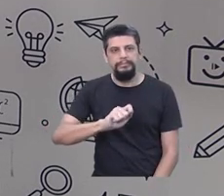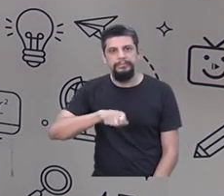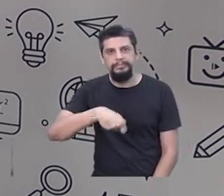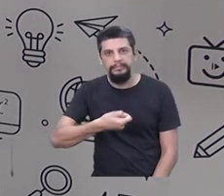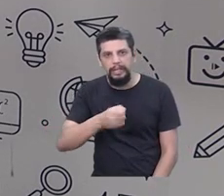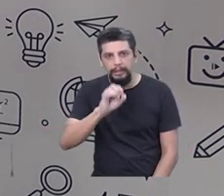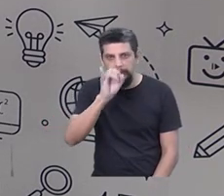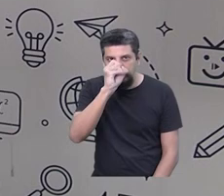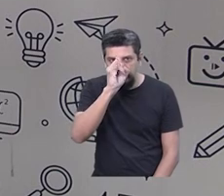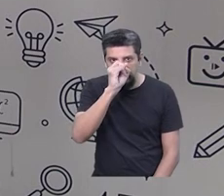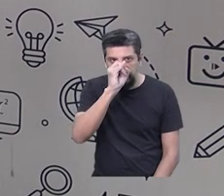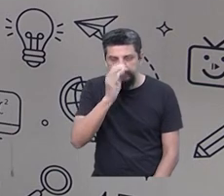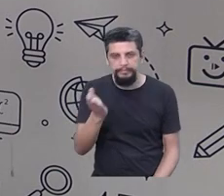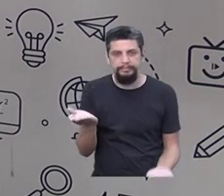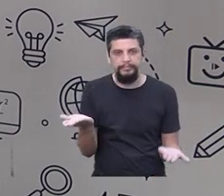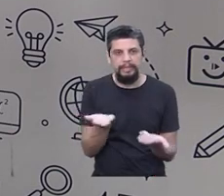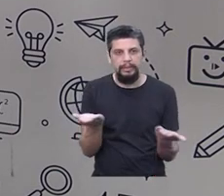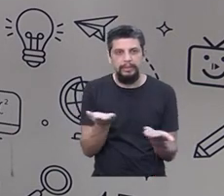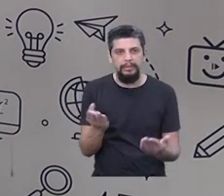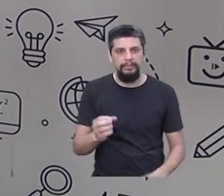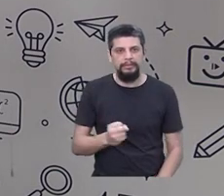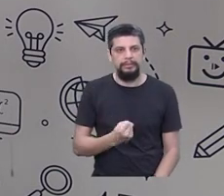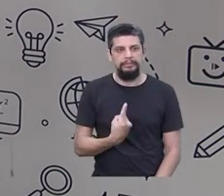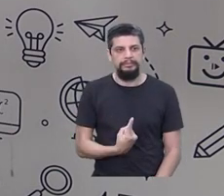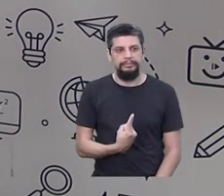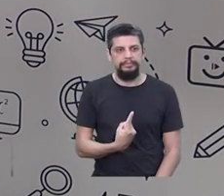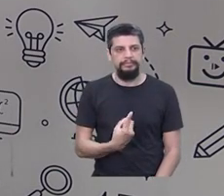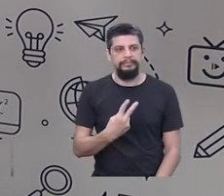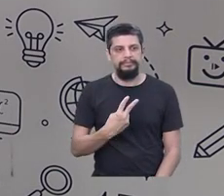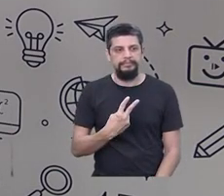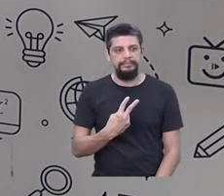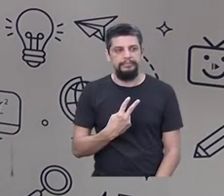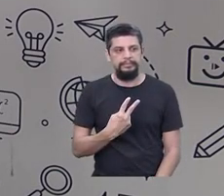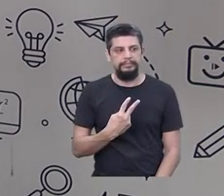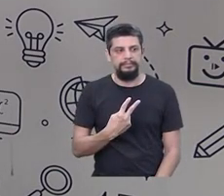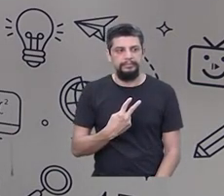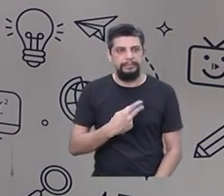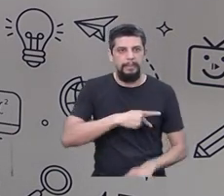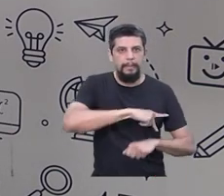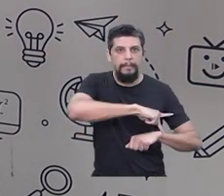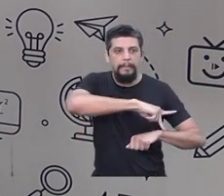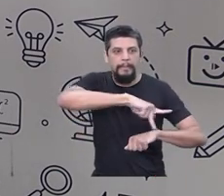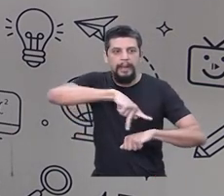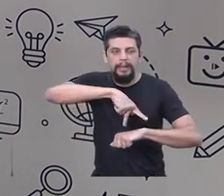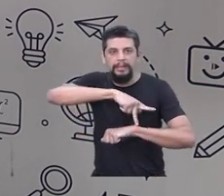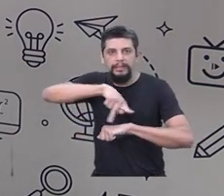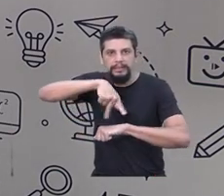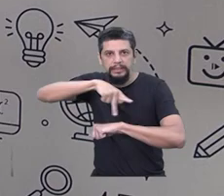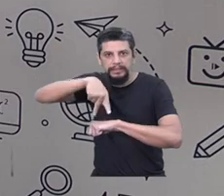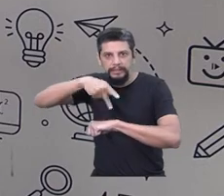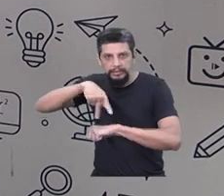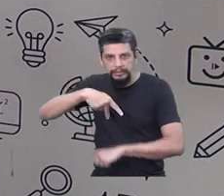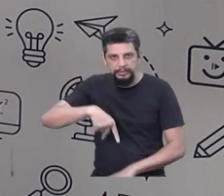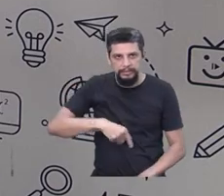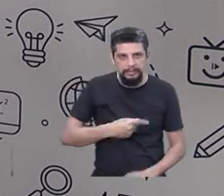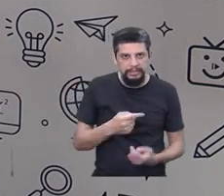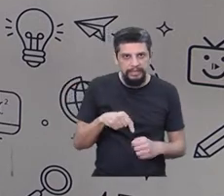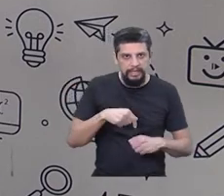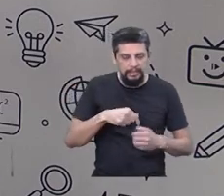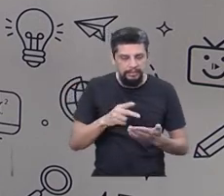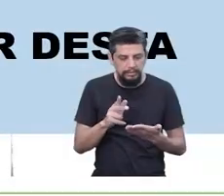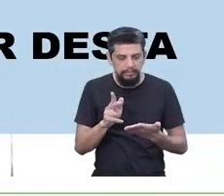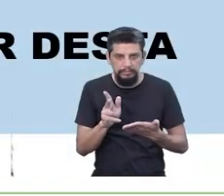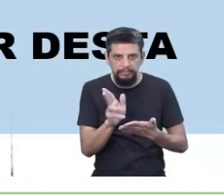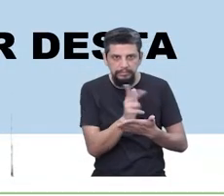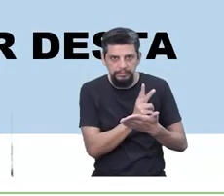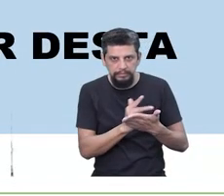Porco! Agora o 12º desafio. País do autor e do ilustrador